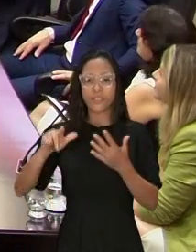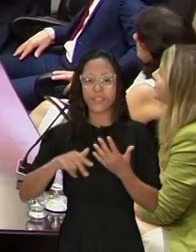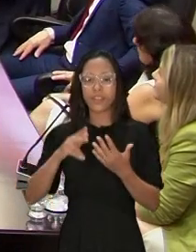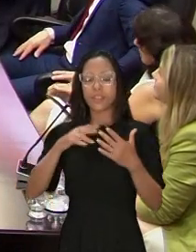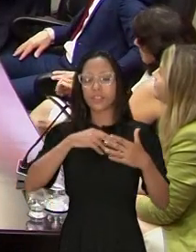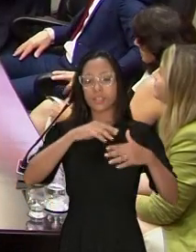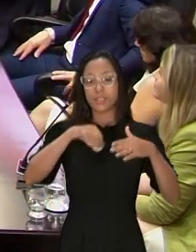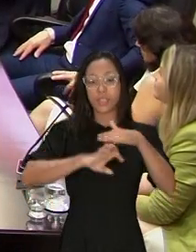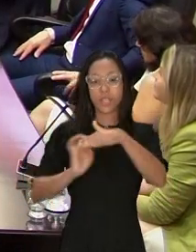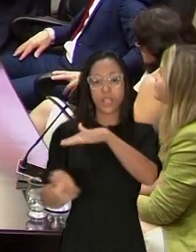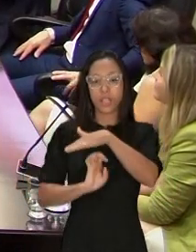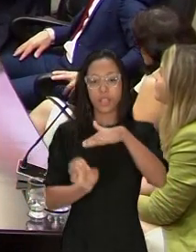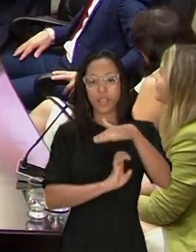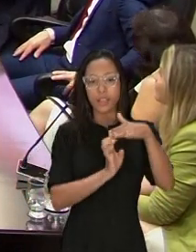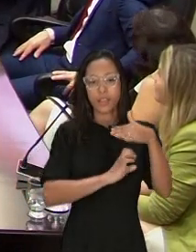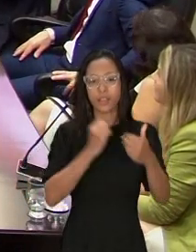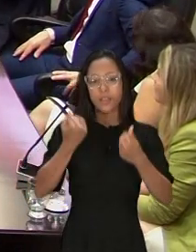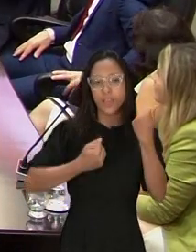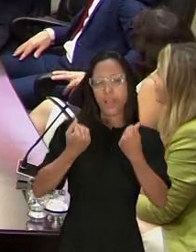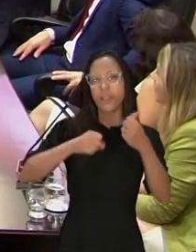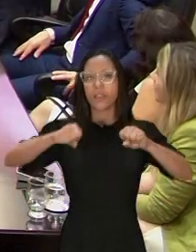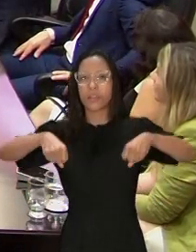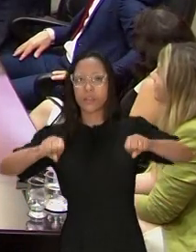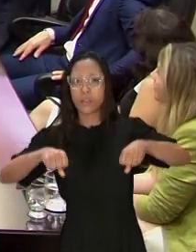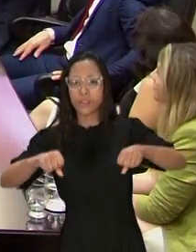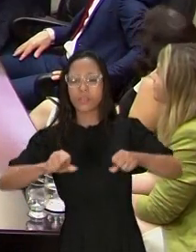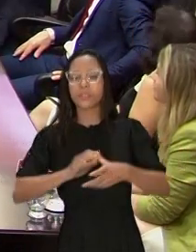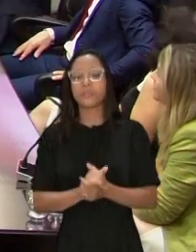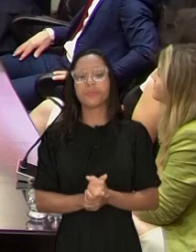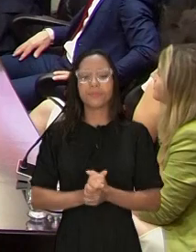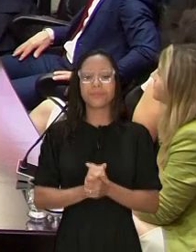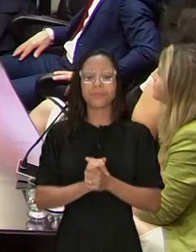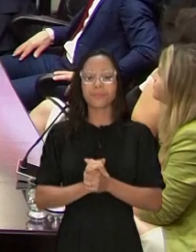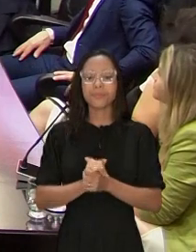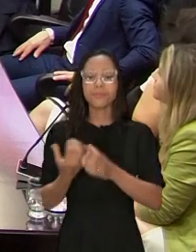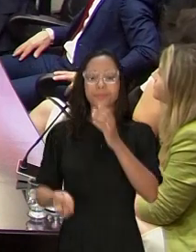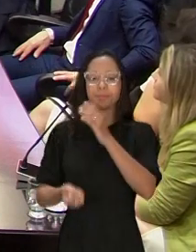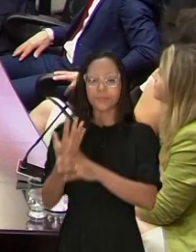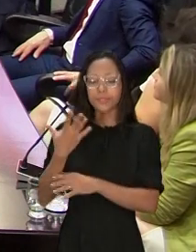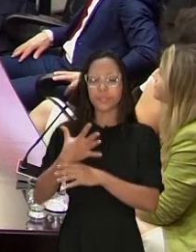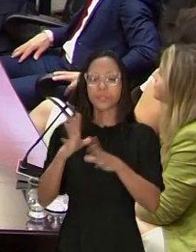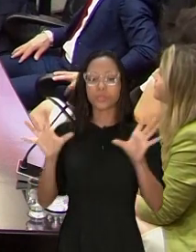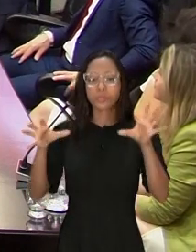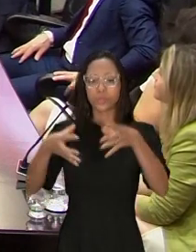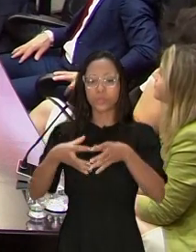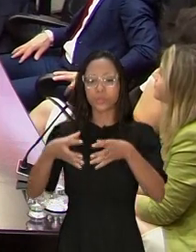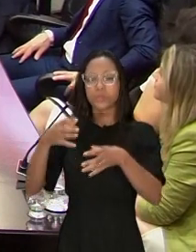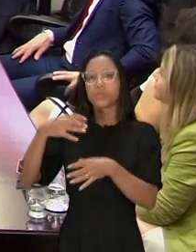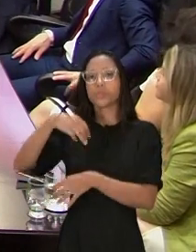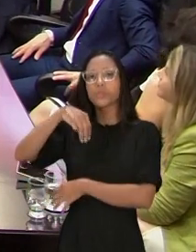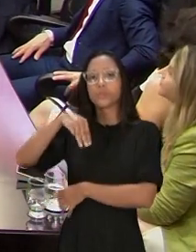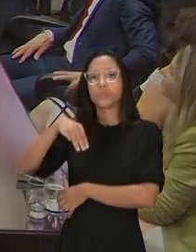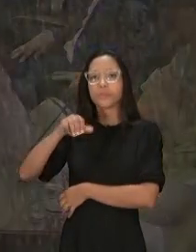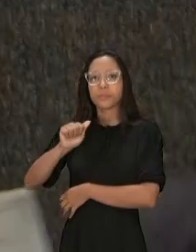concessionária inglesa da marca Triumph, fundador e presidente do grupo empresarial Mar Azul.